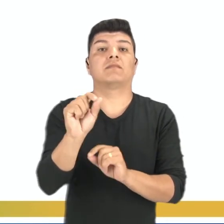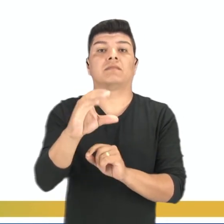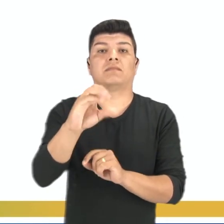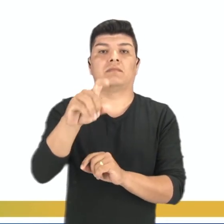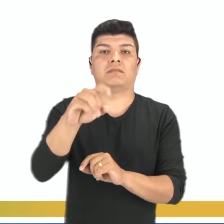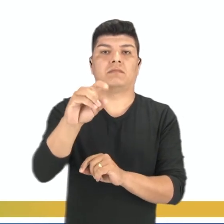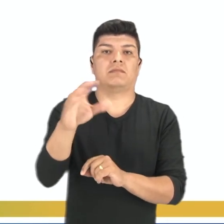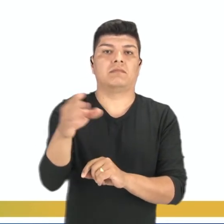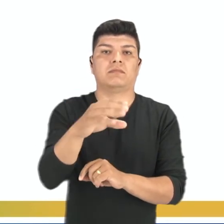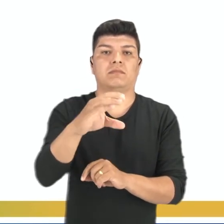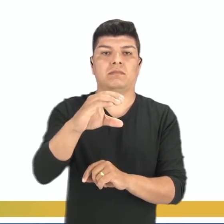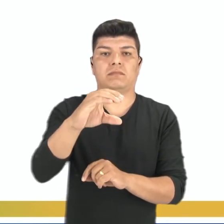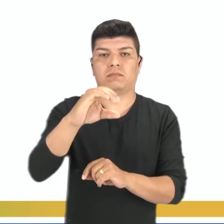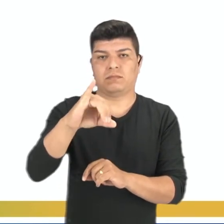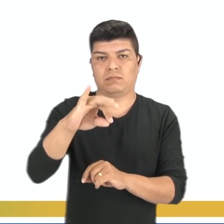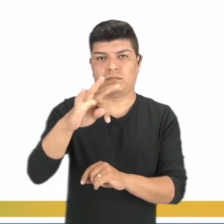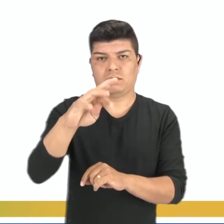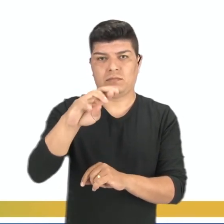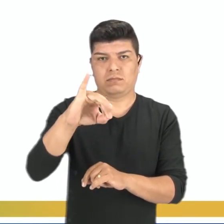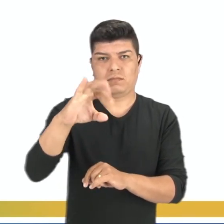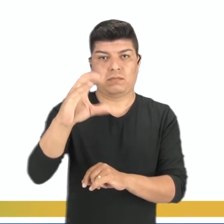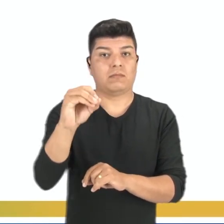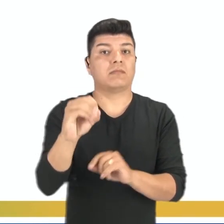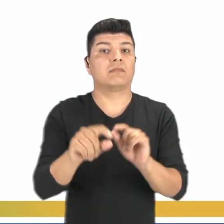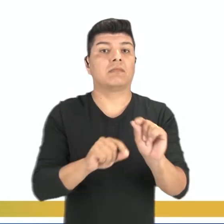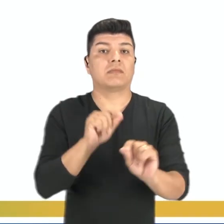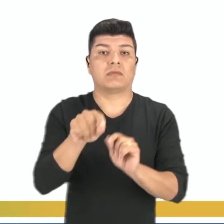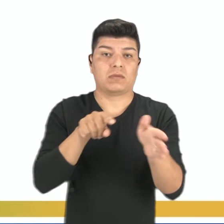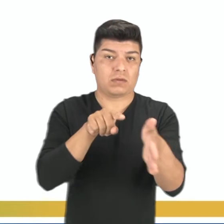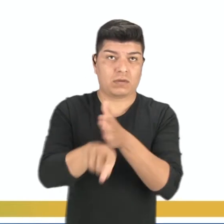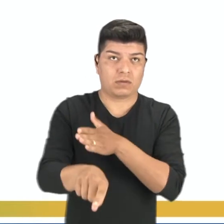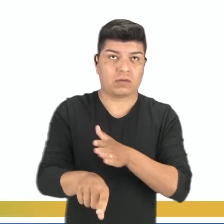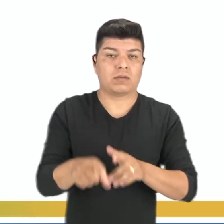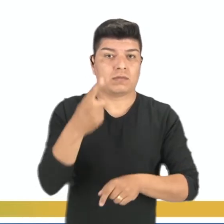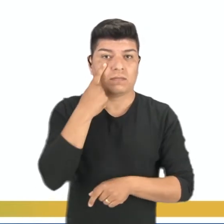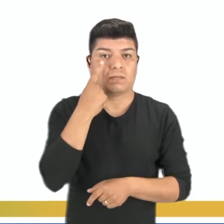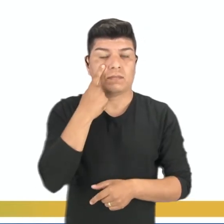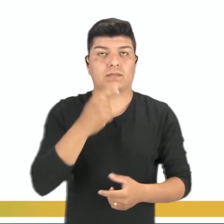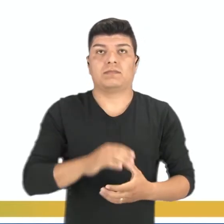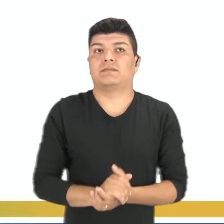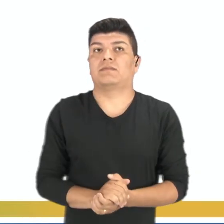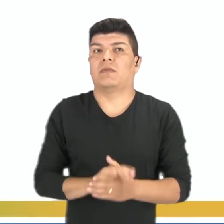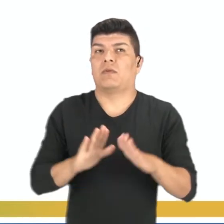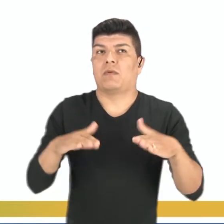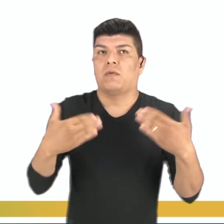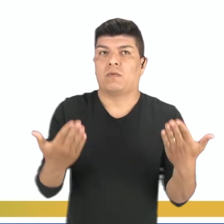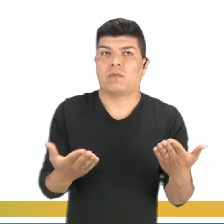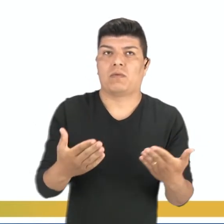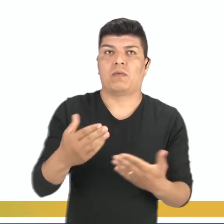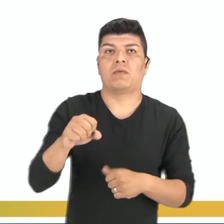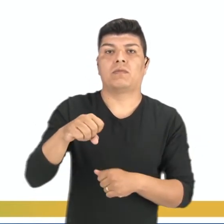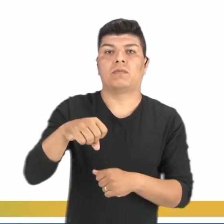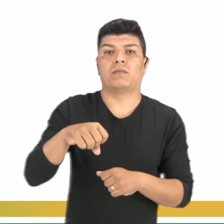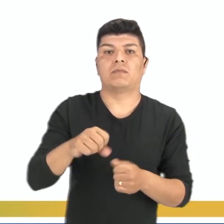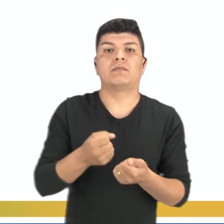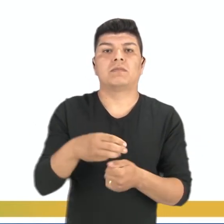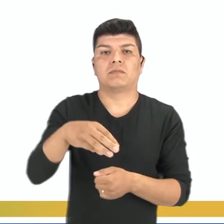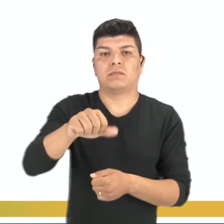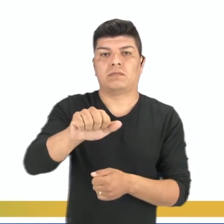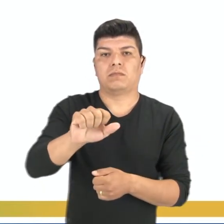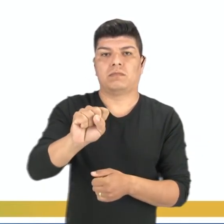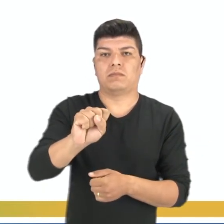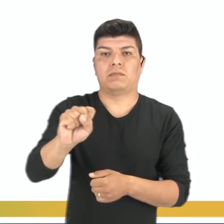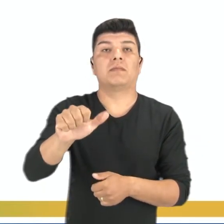ácido cítrico. Aí vem o comando da questão, gente. Se atentem. Qual é a massa do bicarbonato de